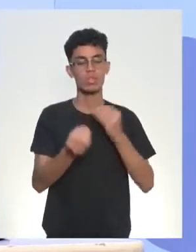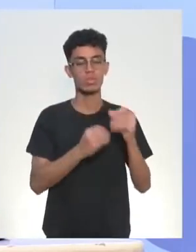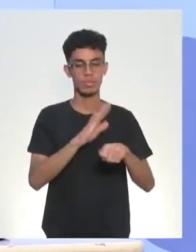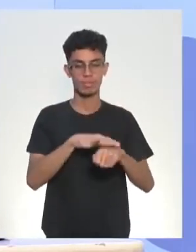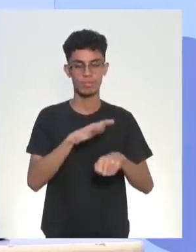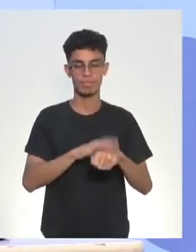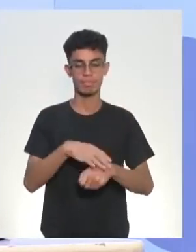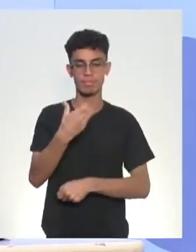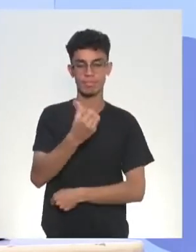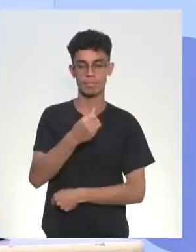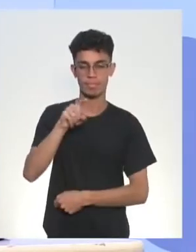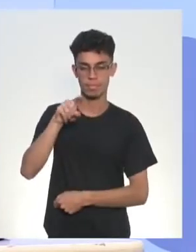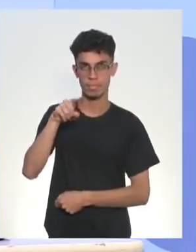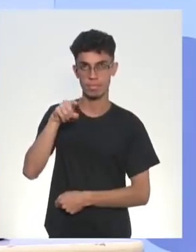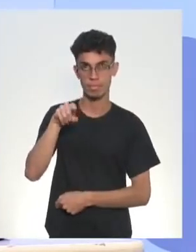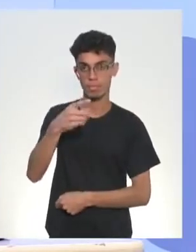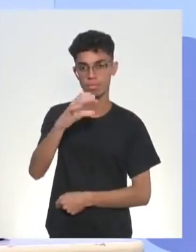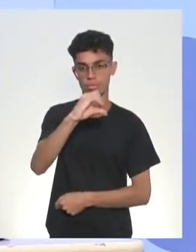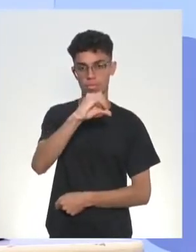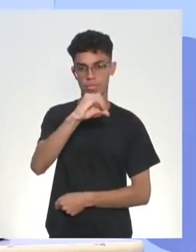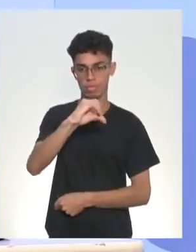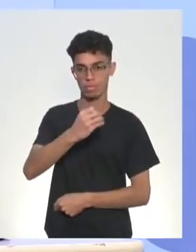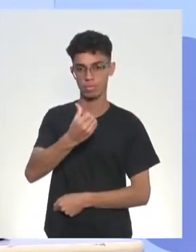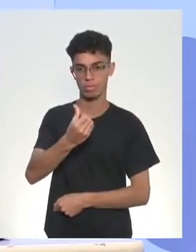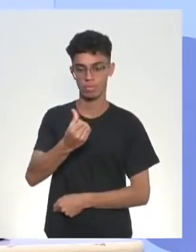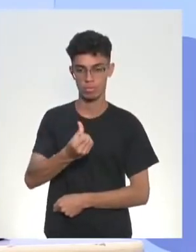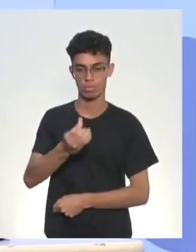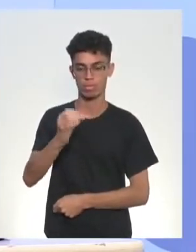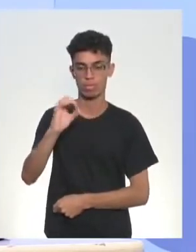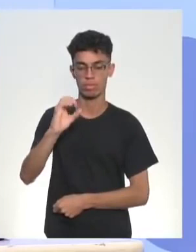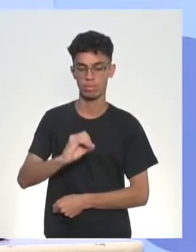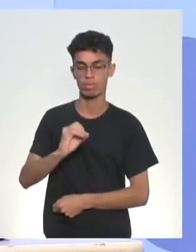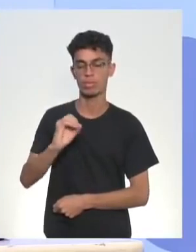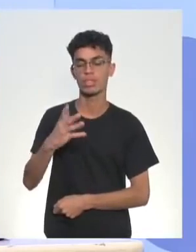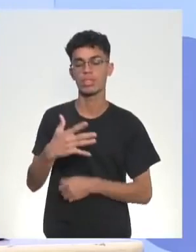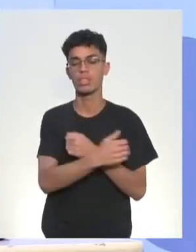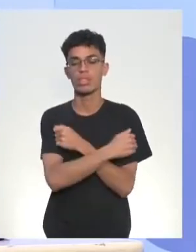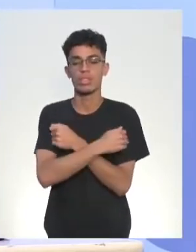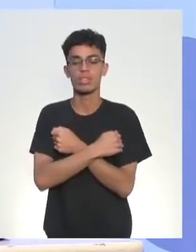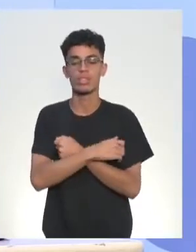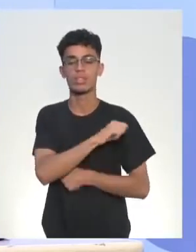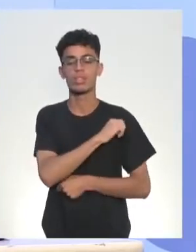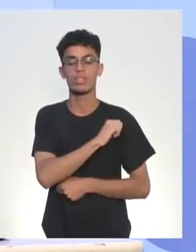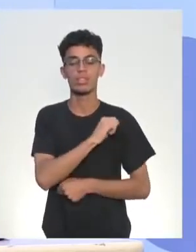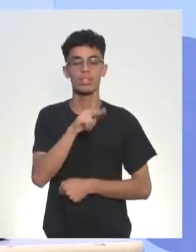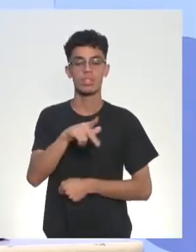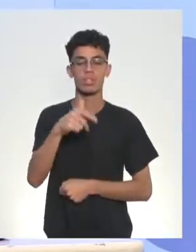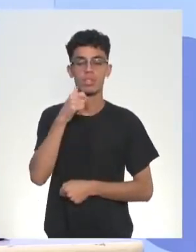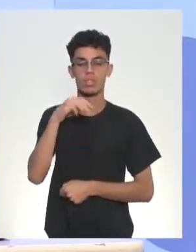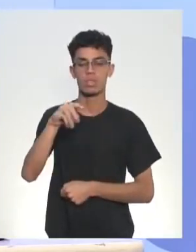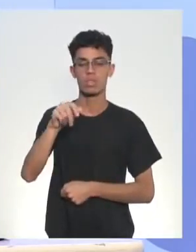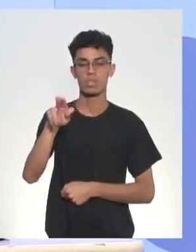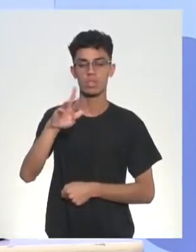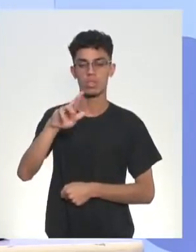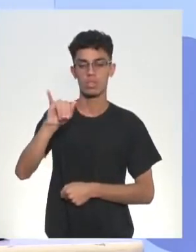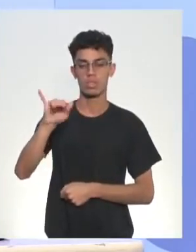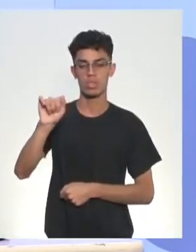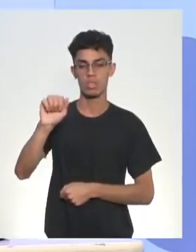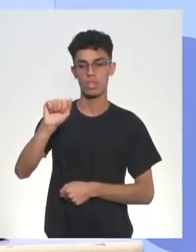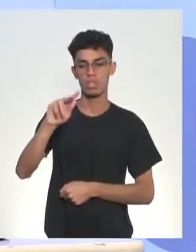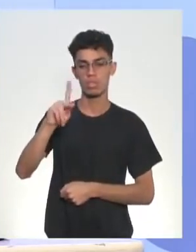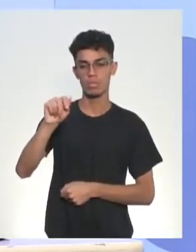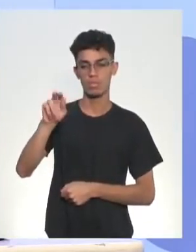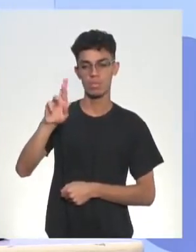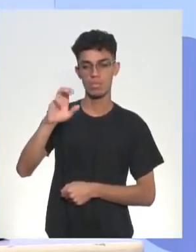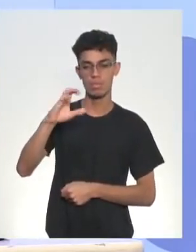resultando 6.960. Então, vai um abraço para os alunos da professora Maria Aparecida, lá do Caruzi. Também